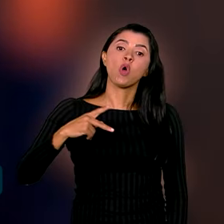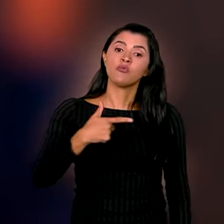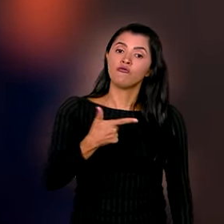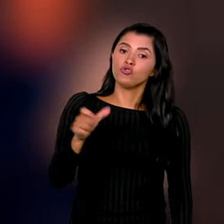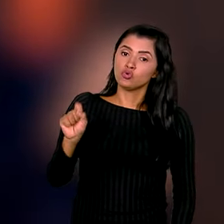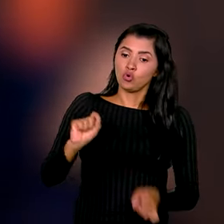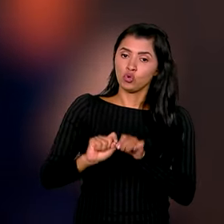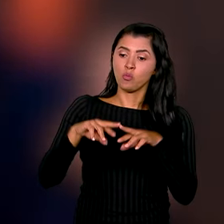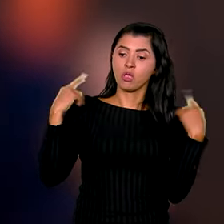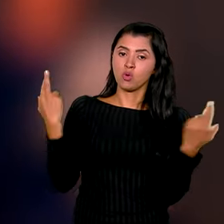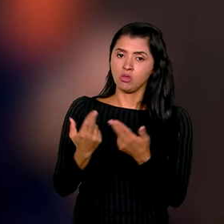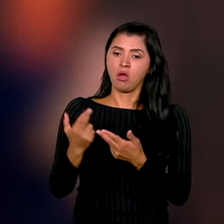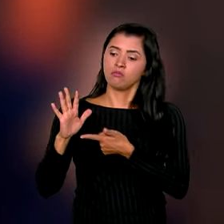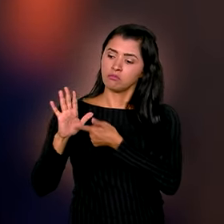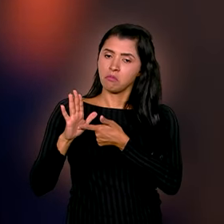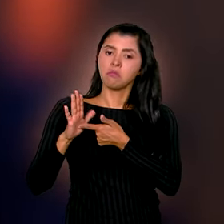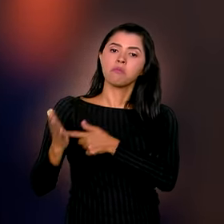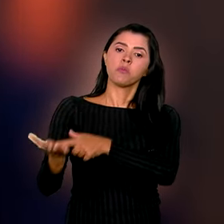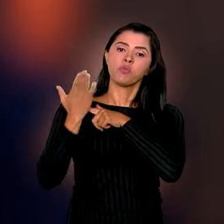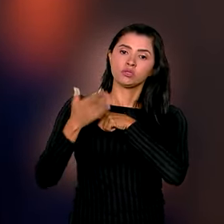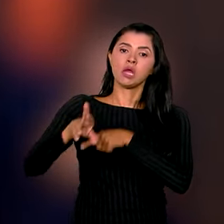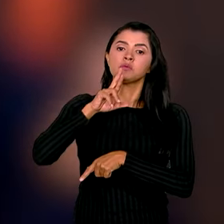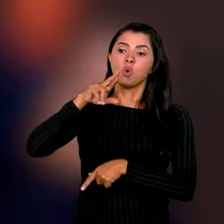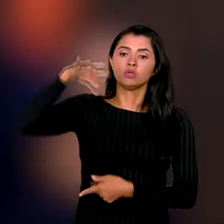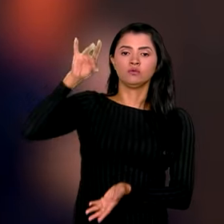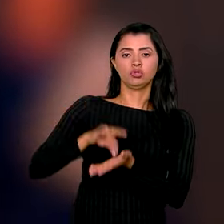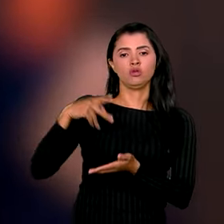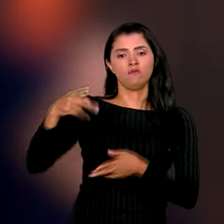uma reunião comigo e apresentar a resposta definitiva dele sobre a nossa demanda.